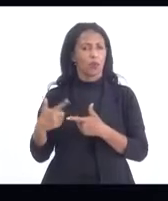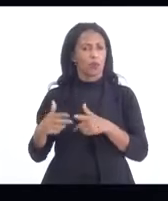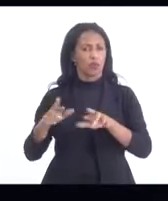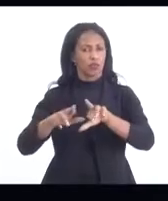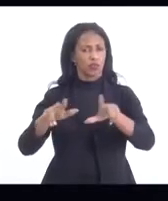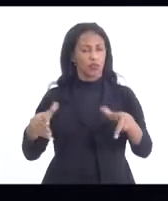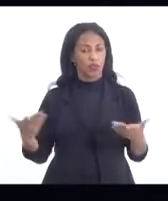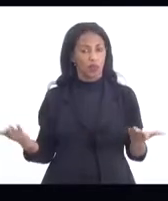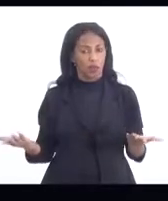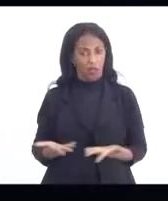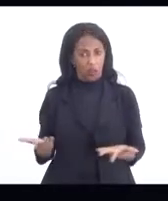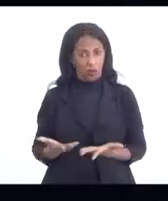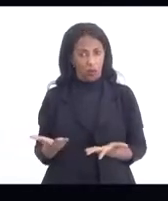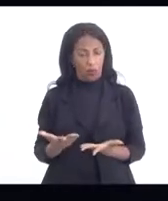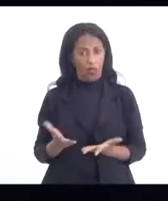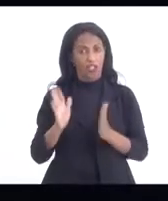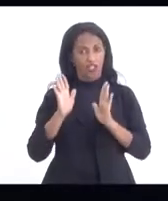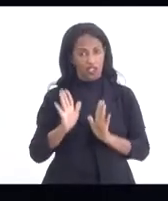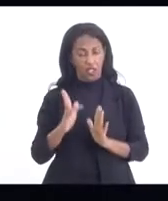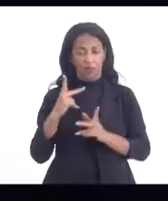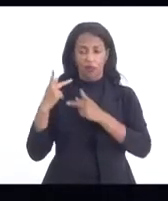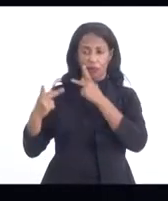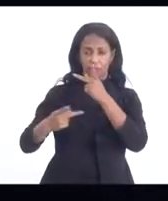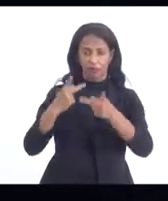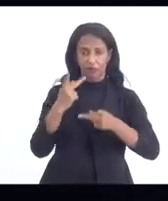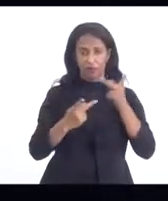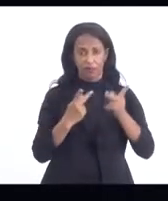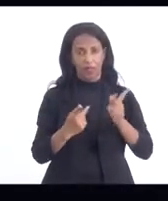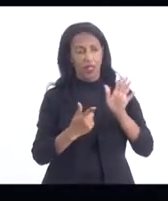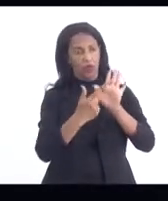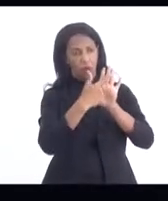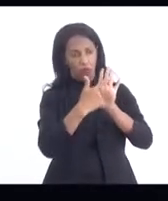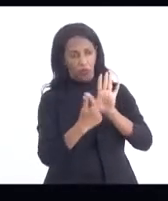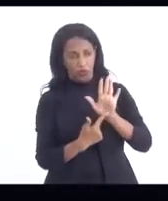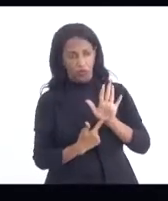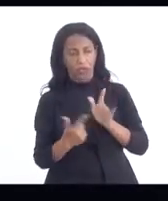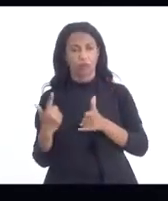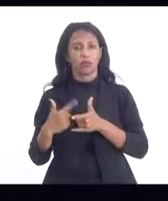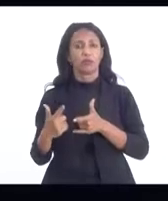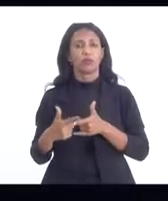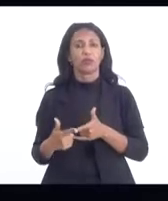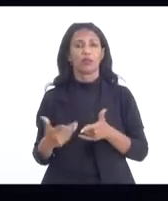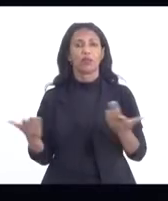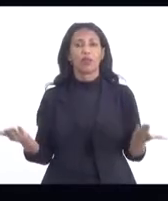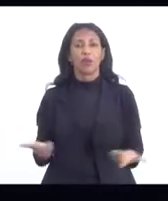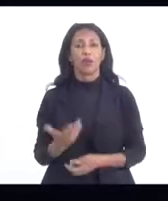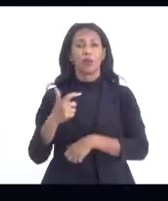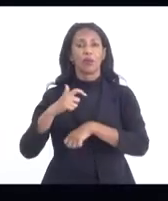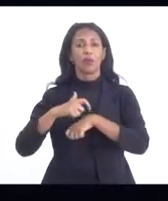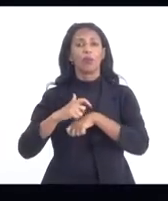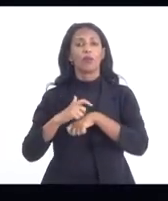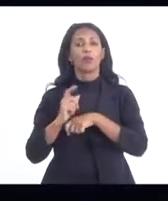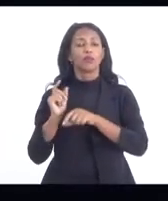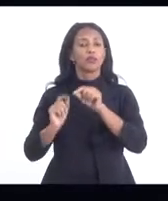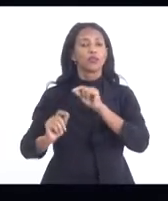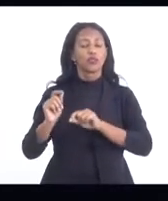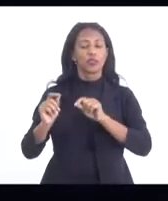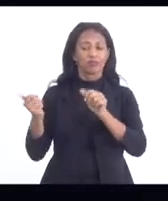acredito que agora, uma vez criado o instrumento, identificado os problemas, e agora, no momento de